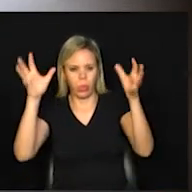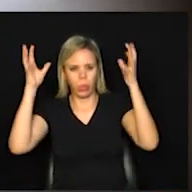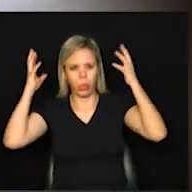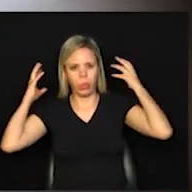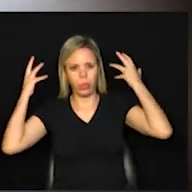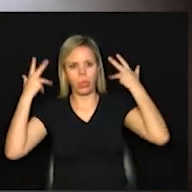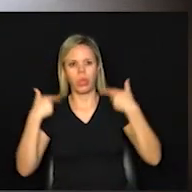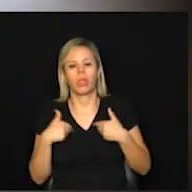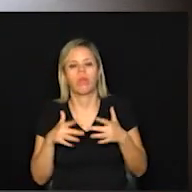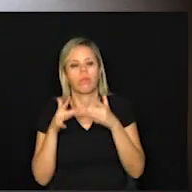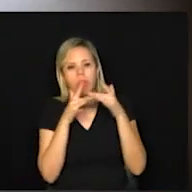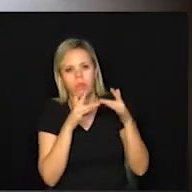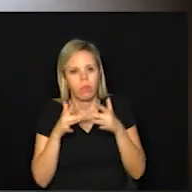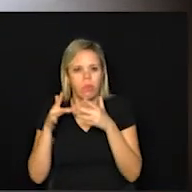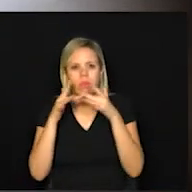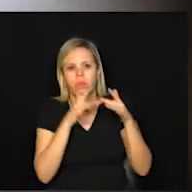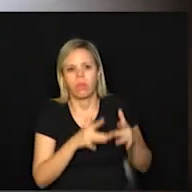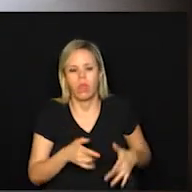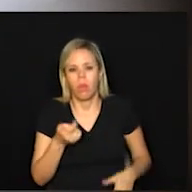ecológicos reconectando quase